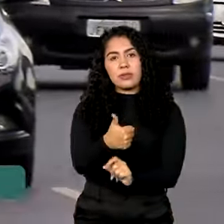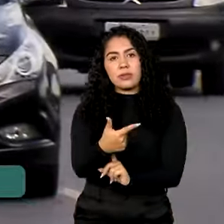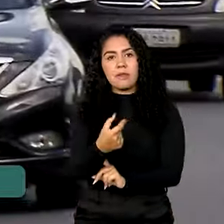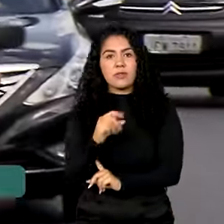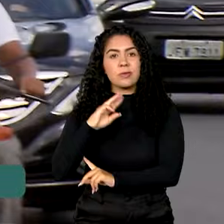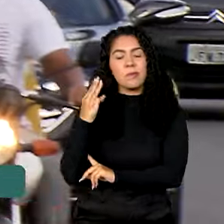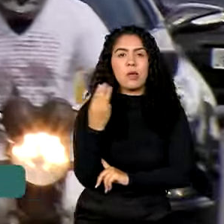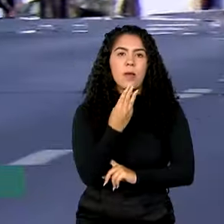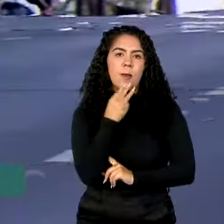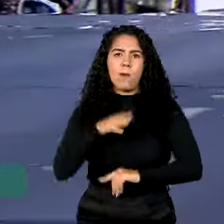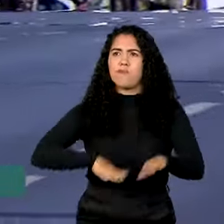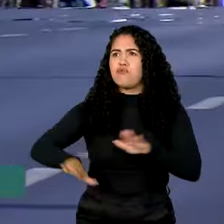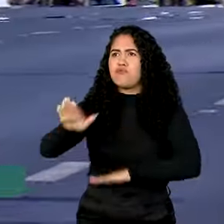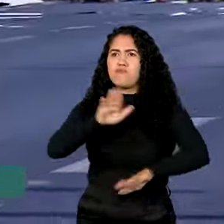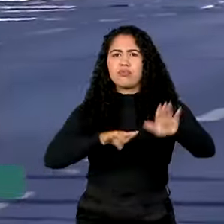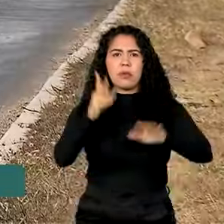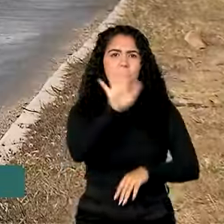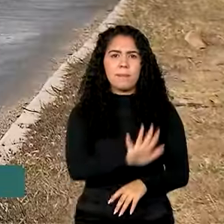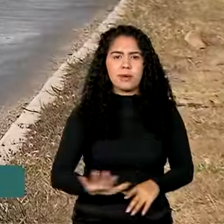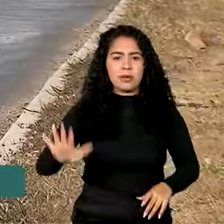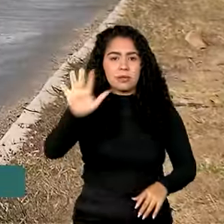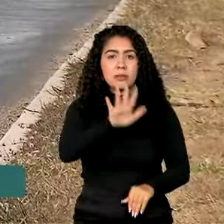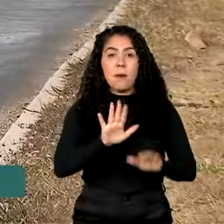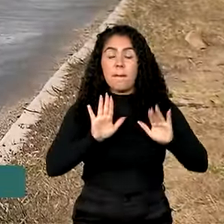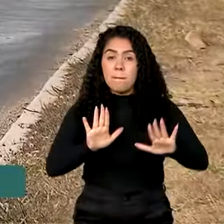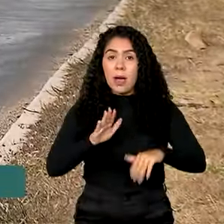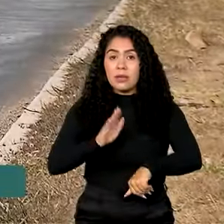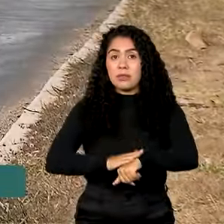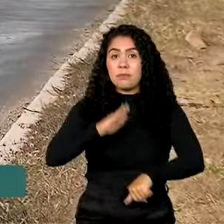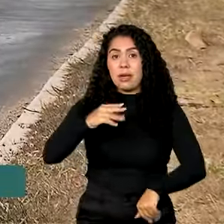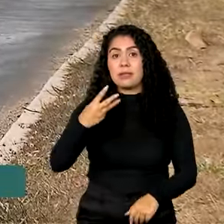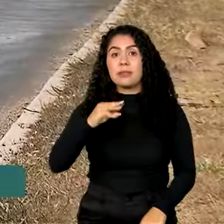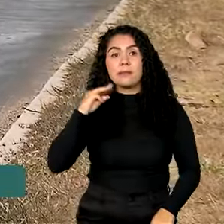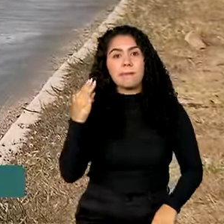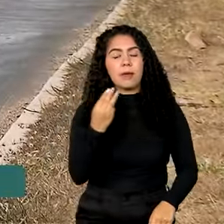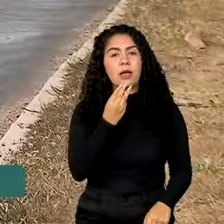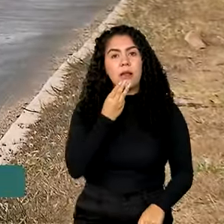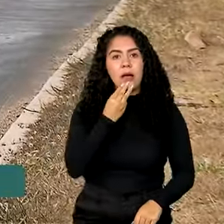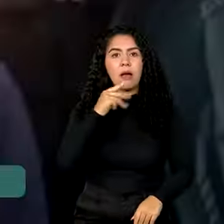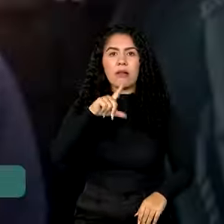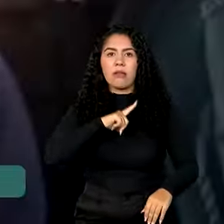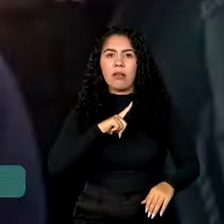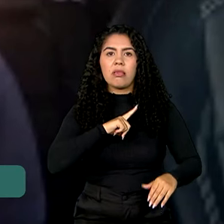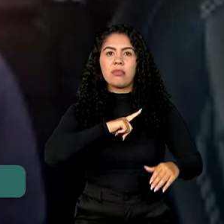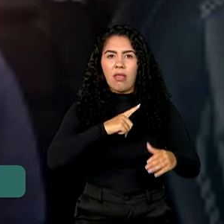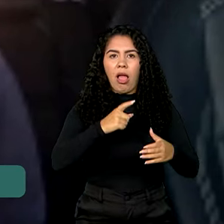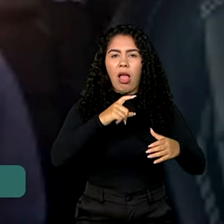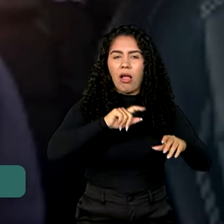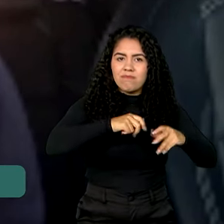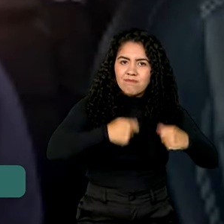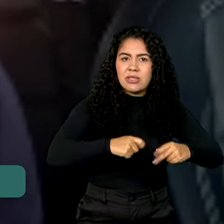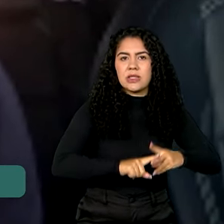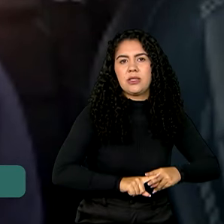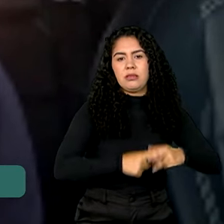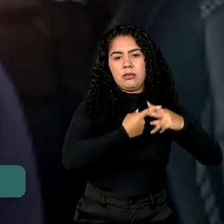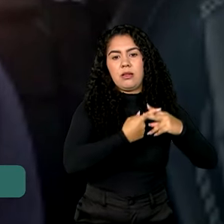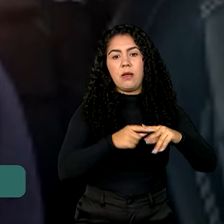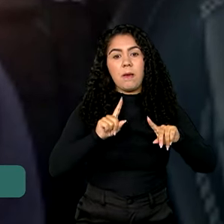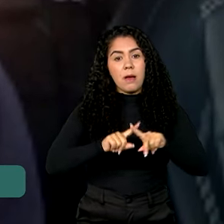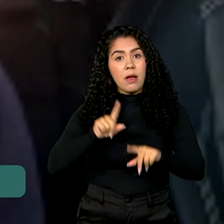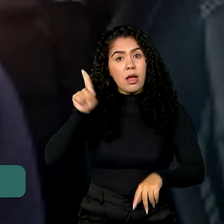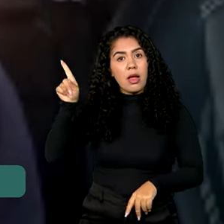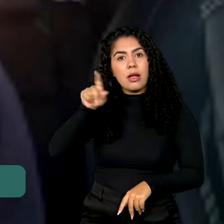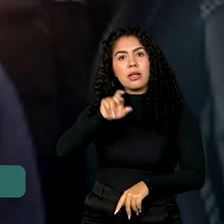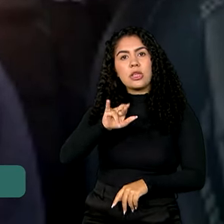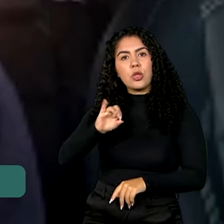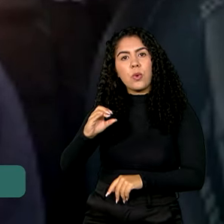veículos circulando no país. Destes, mais de 3 milhões estão com recall pendentes. Em Rio Branco, no Acre, este